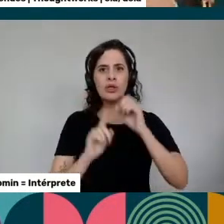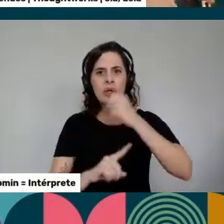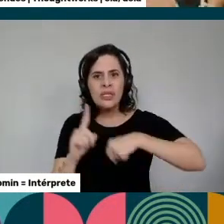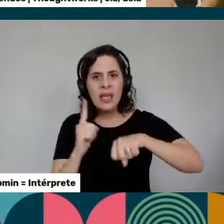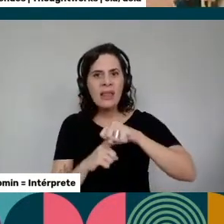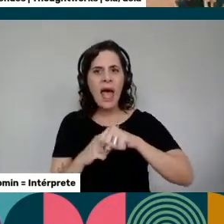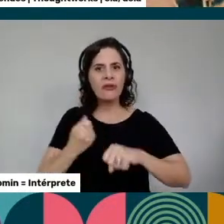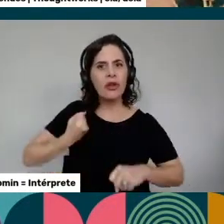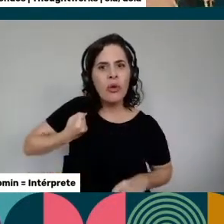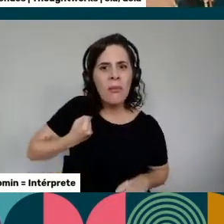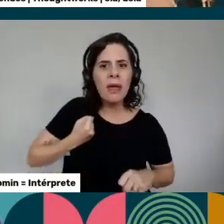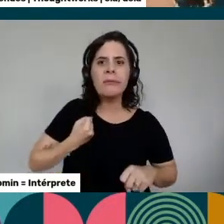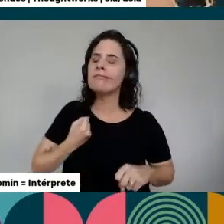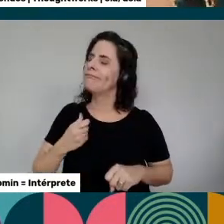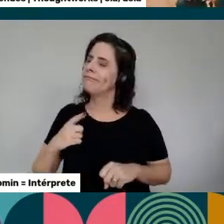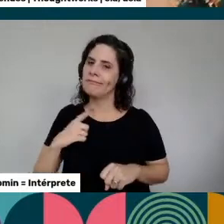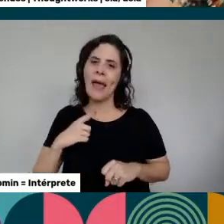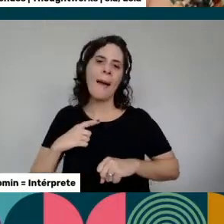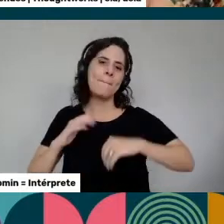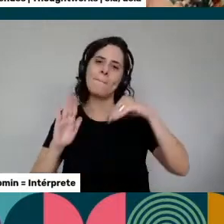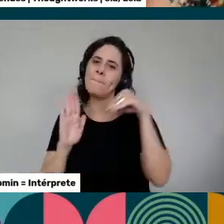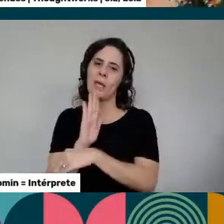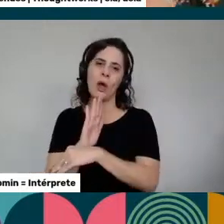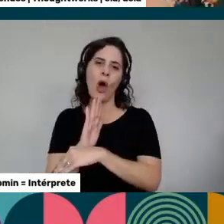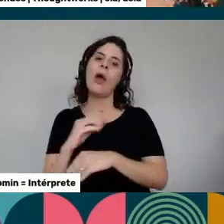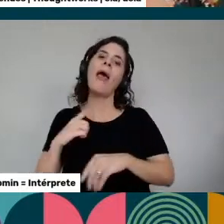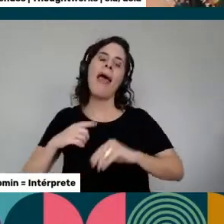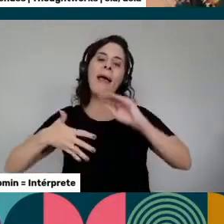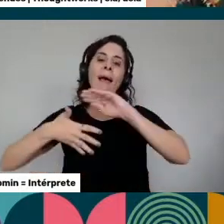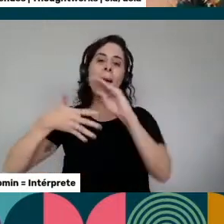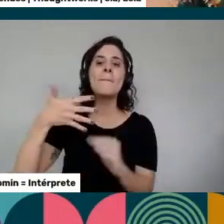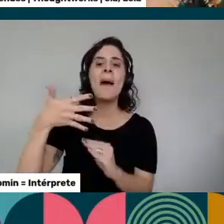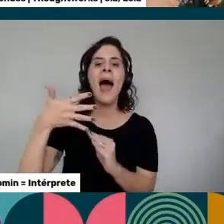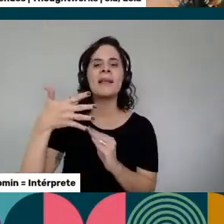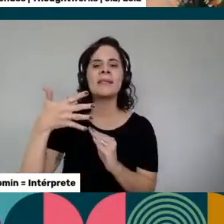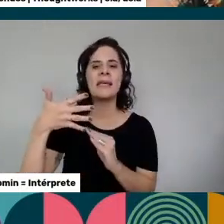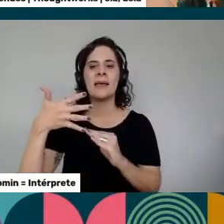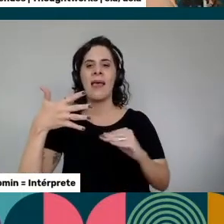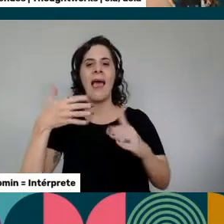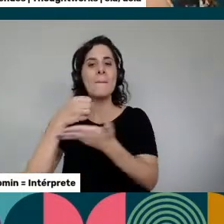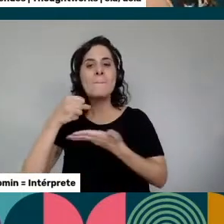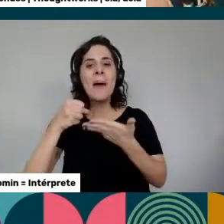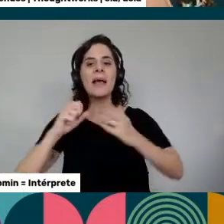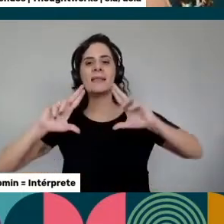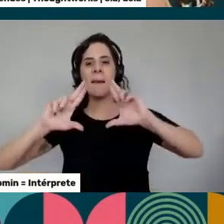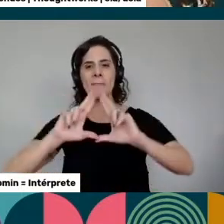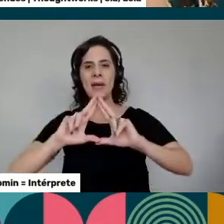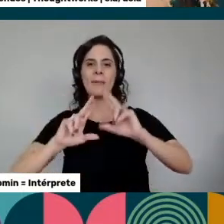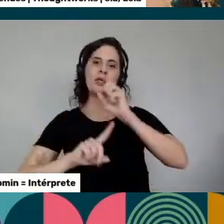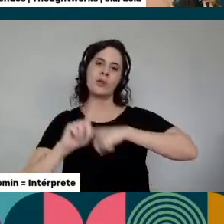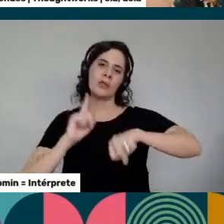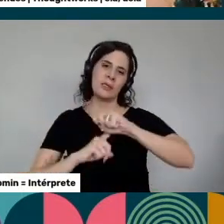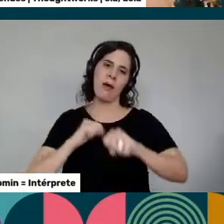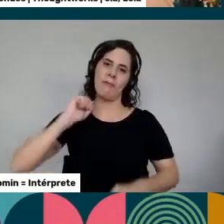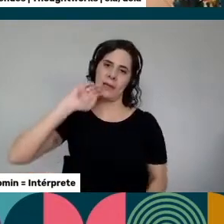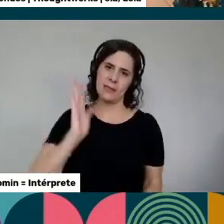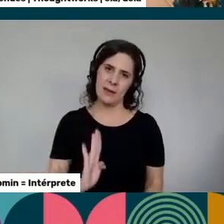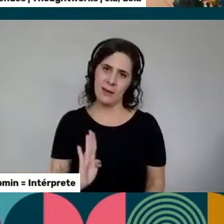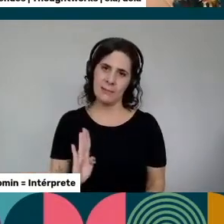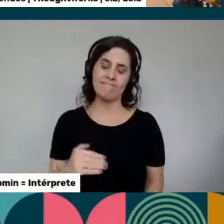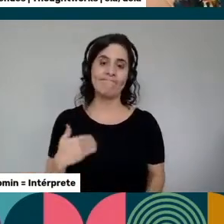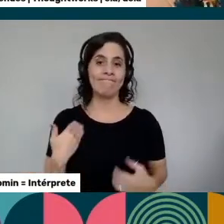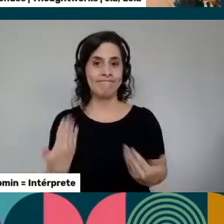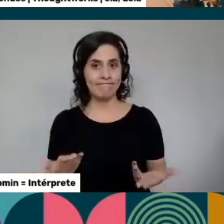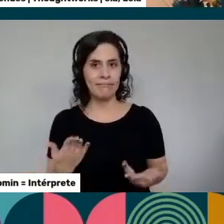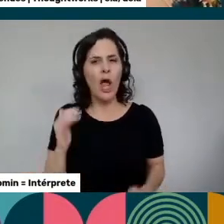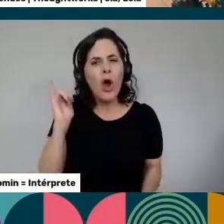gente chama pirâmide social, né, do país. Então, conta para a gente um pouquinho, Karen, que lá